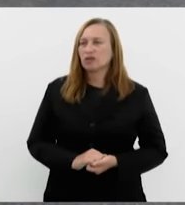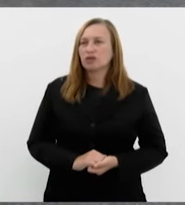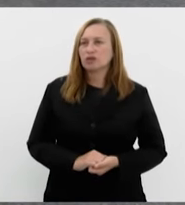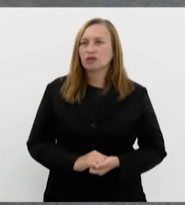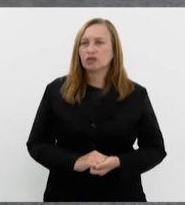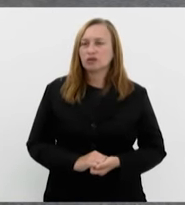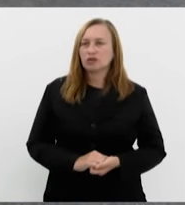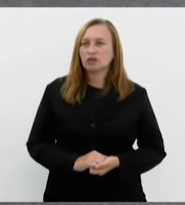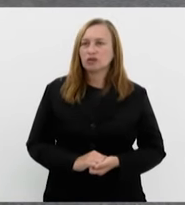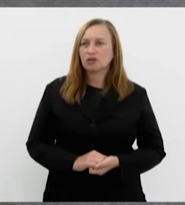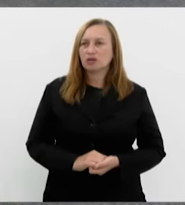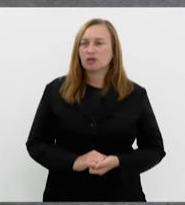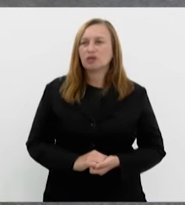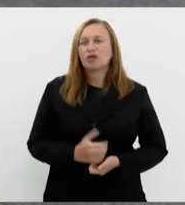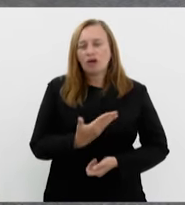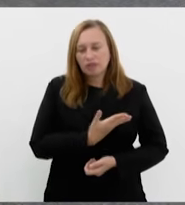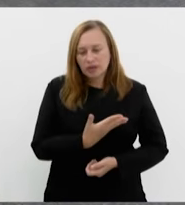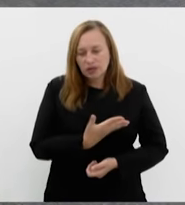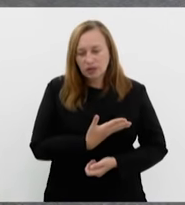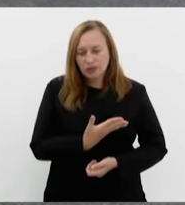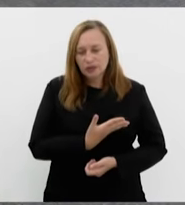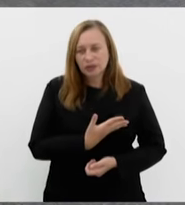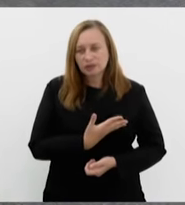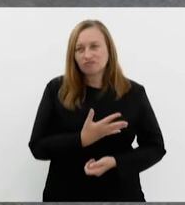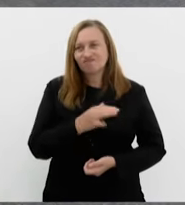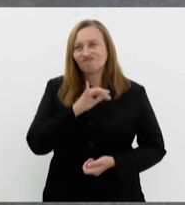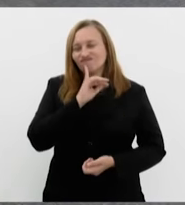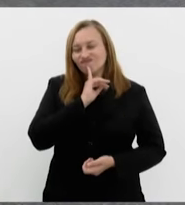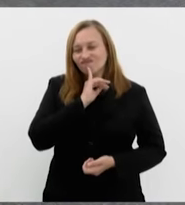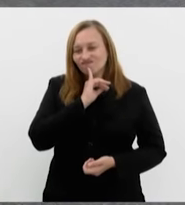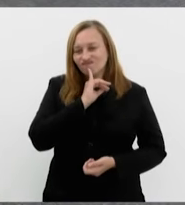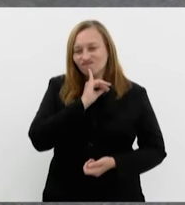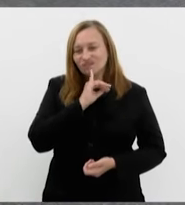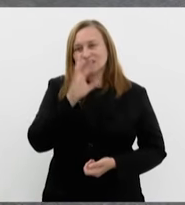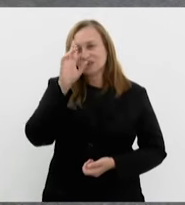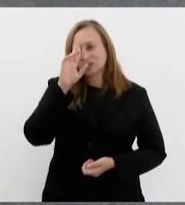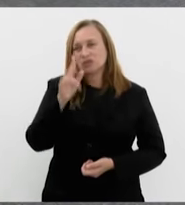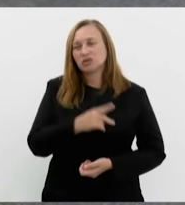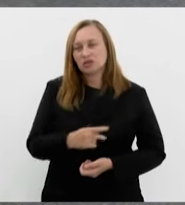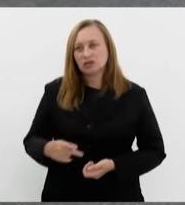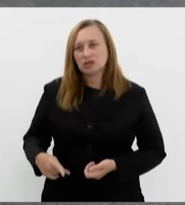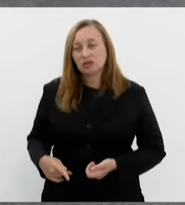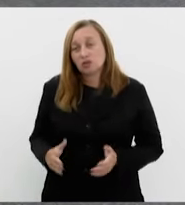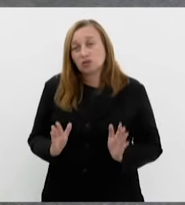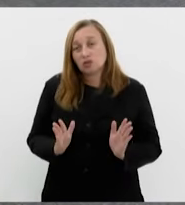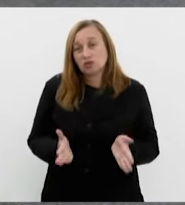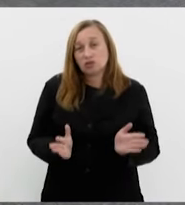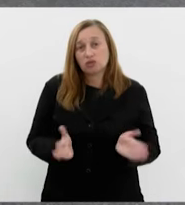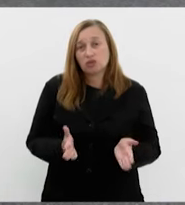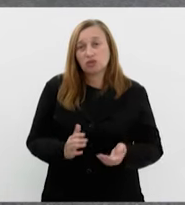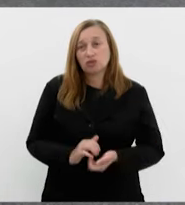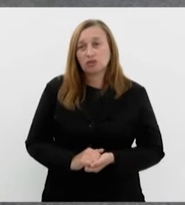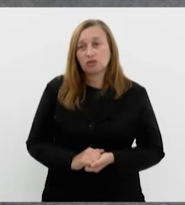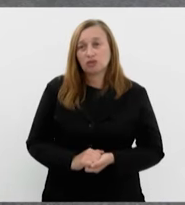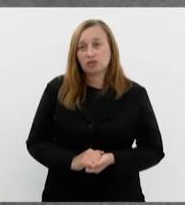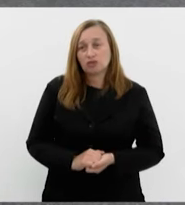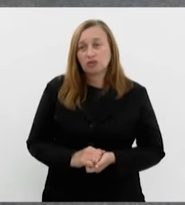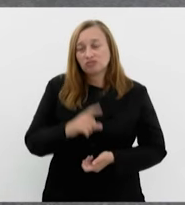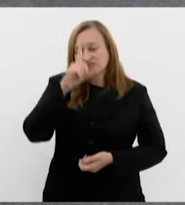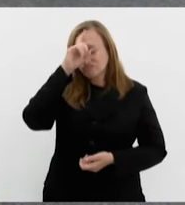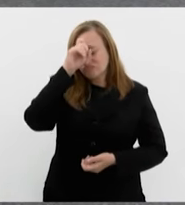uma lenda, meu amigo, meu parceiro, que infelizmente, senhora presidente, está hoje no leito de um